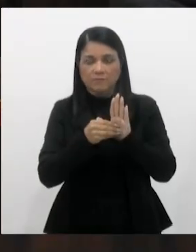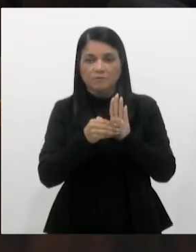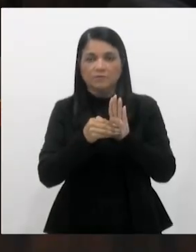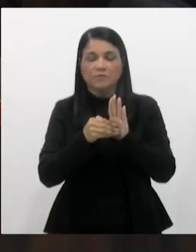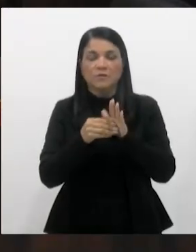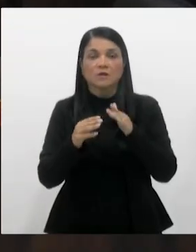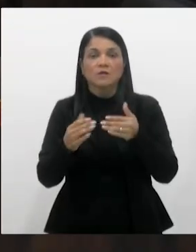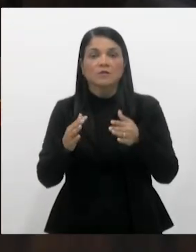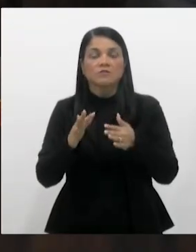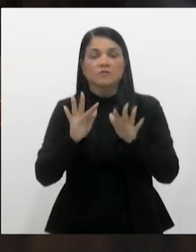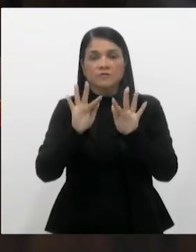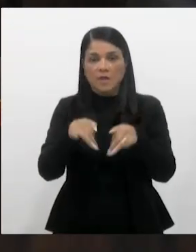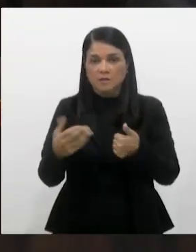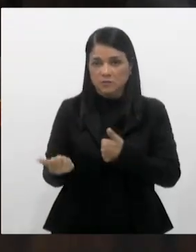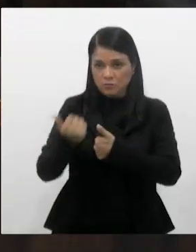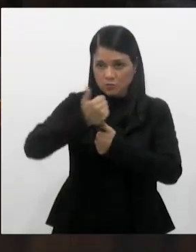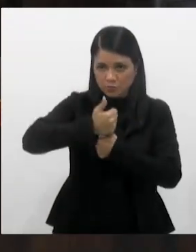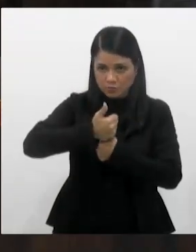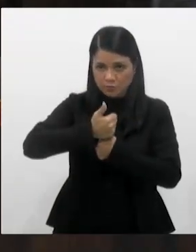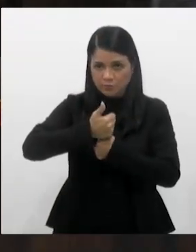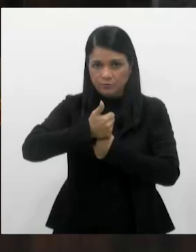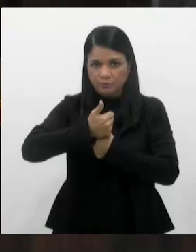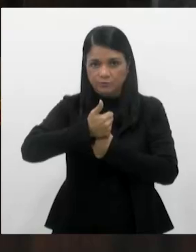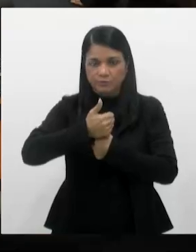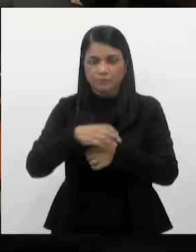Concluindo por substitutivo.